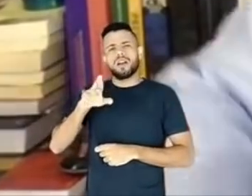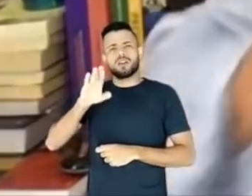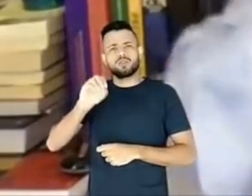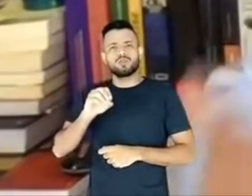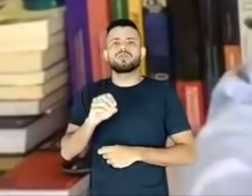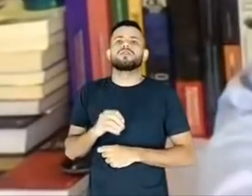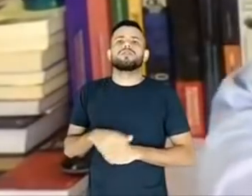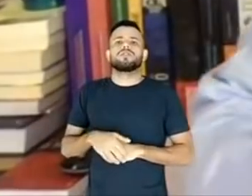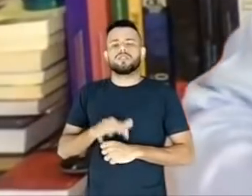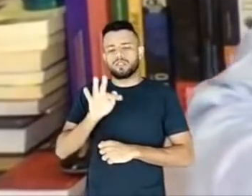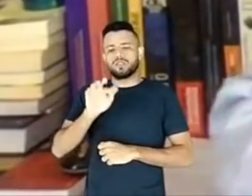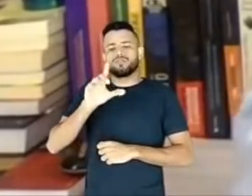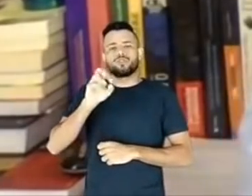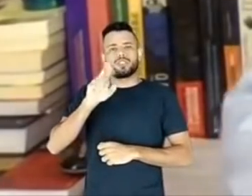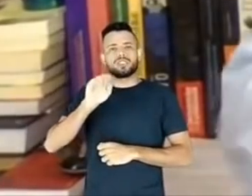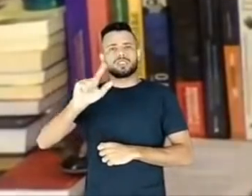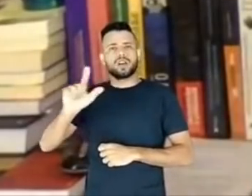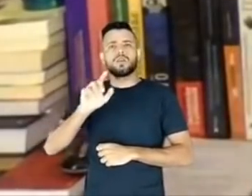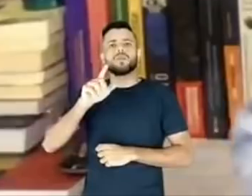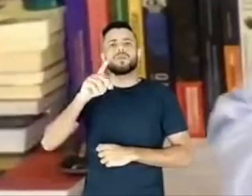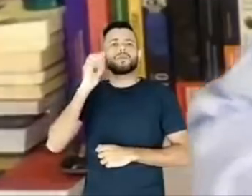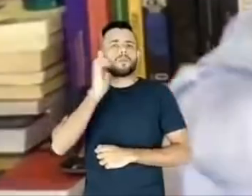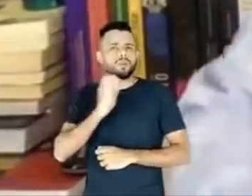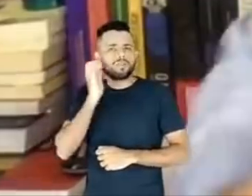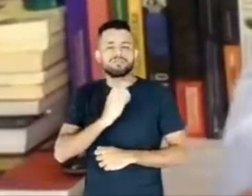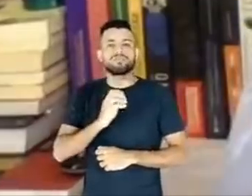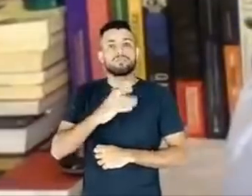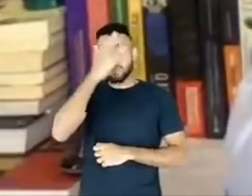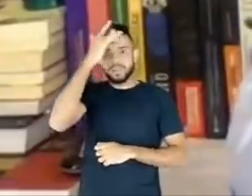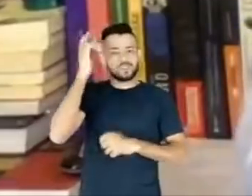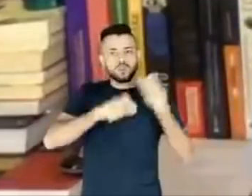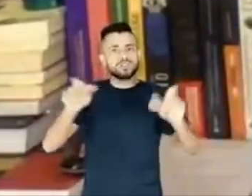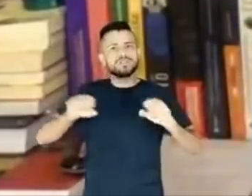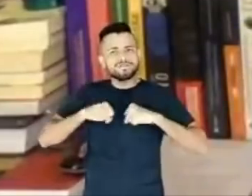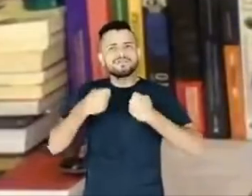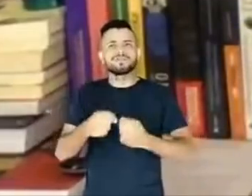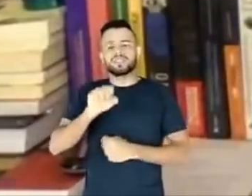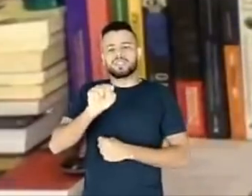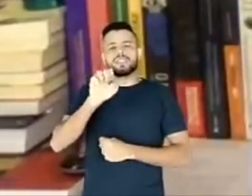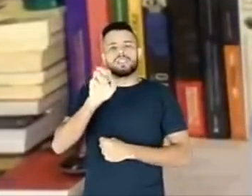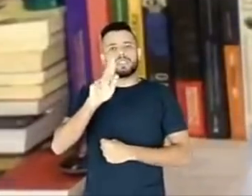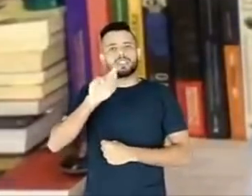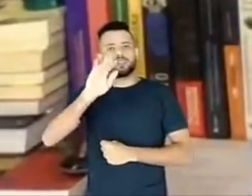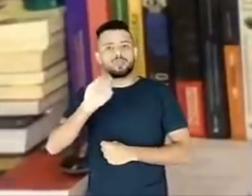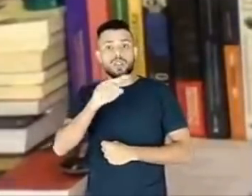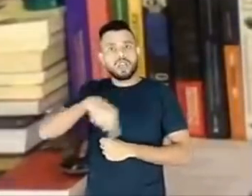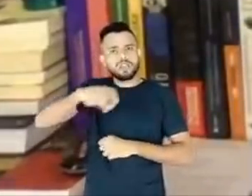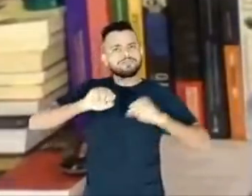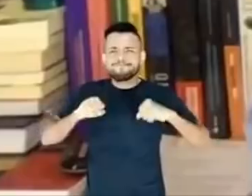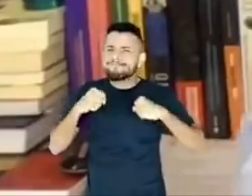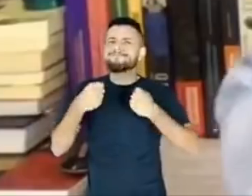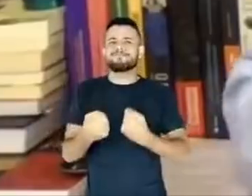Florestan Fernandes, como Paulo Freire, pessoas que dedicaram, como Sérgio Buarque de Holanda, que dedicaram uma parte do seu